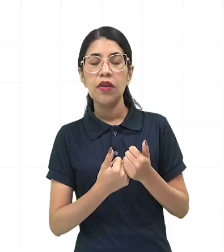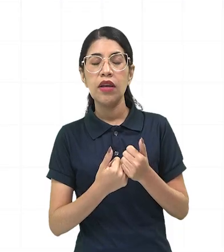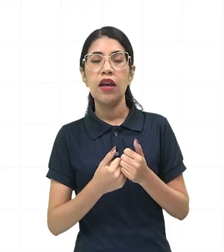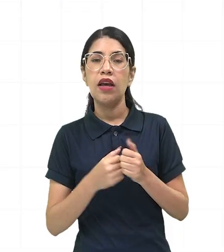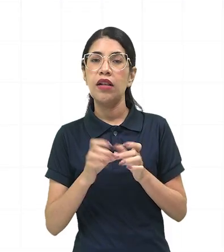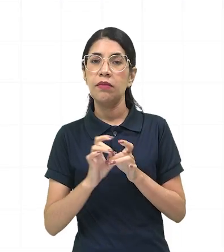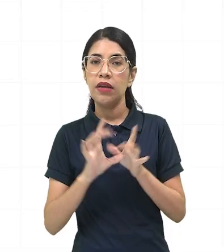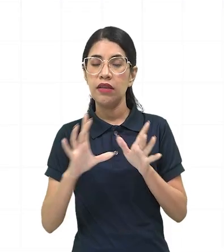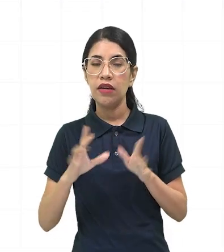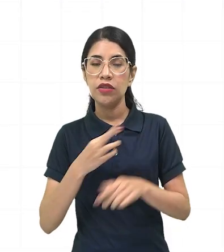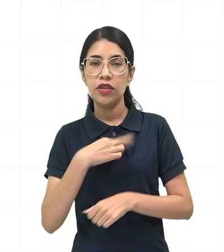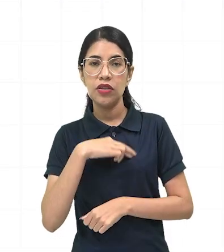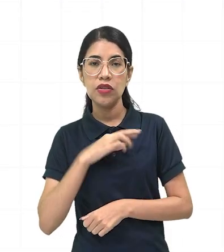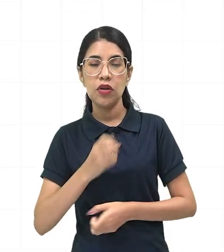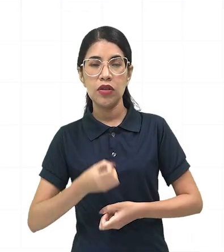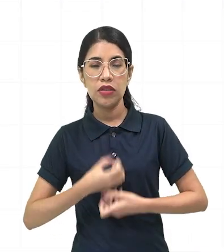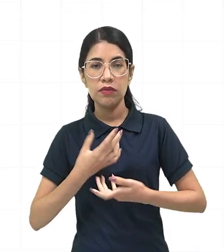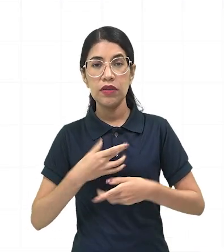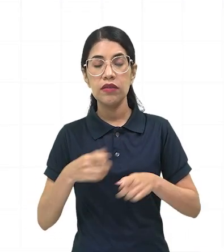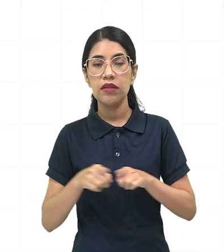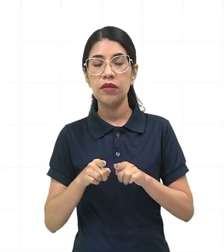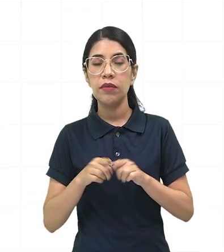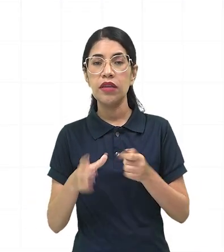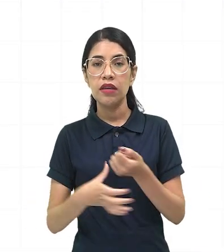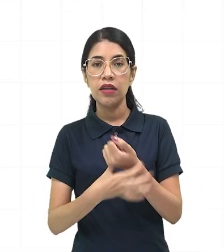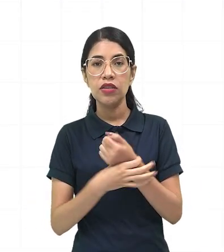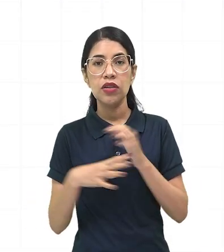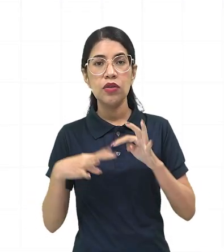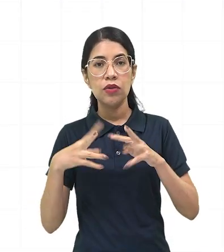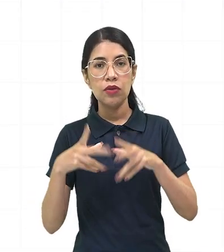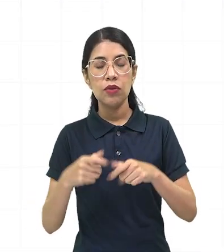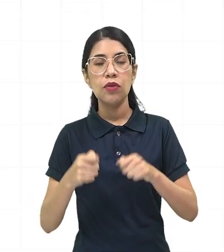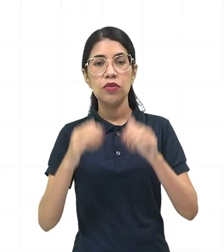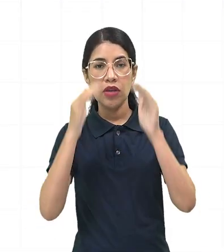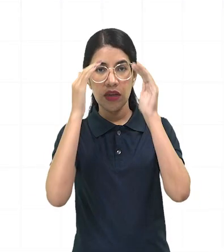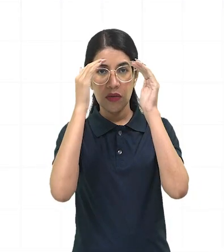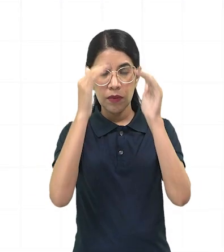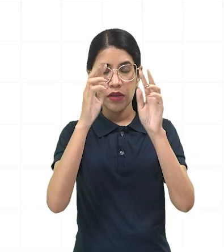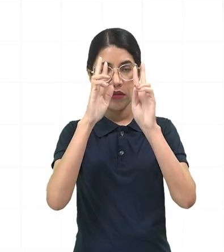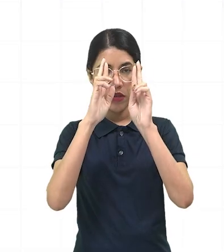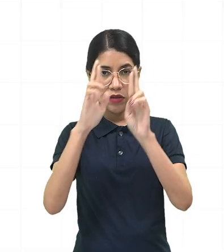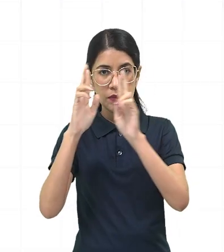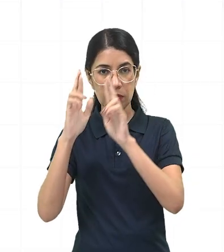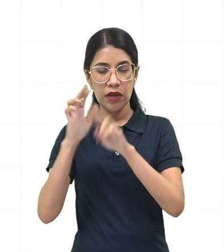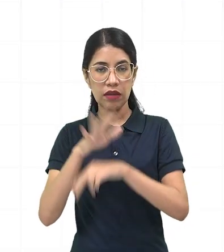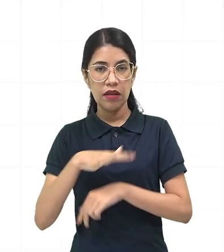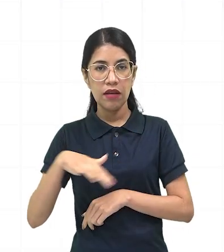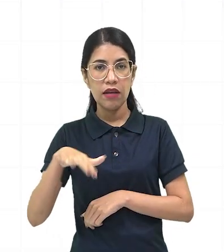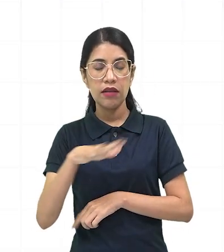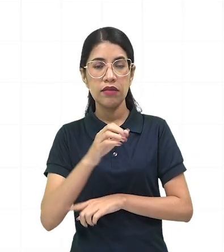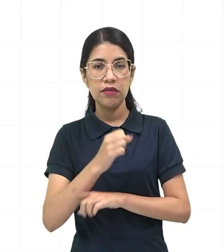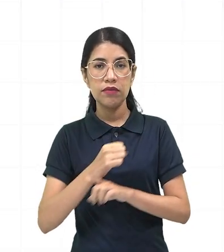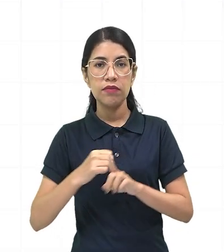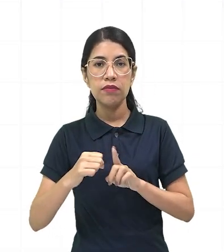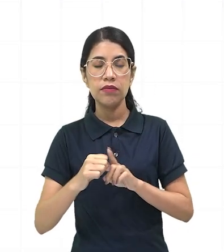expressão e de liberdade religiosa e garantir que todos respeitem esses direitos na sociedade,